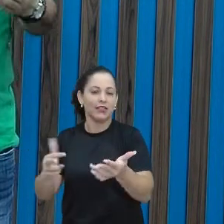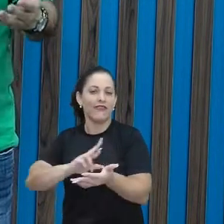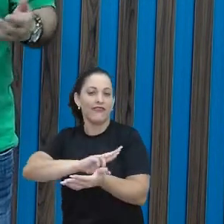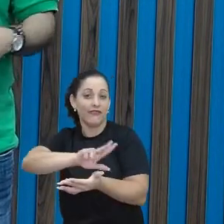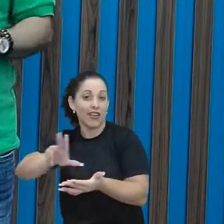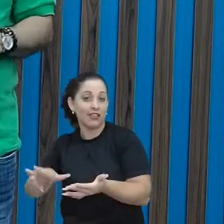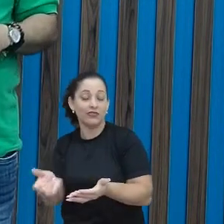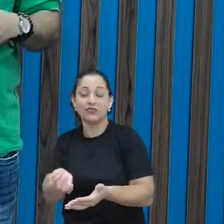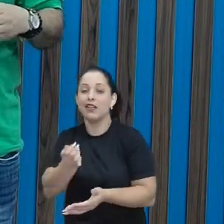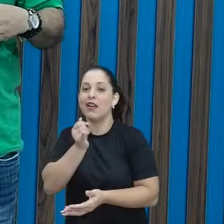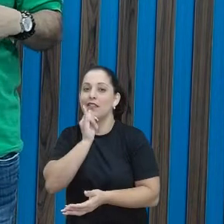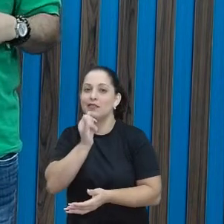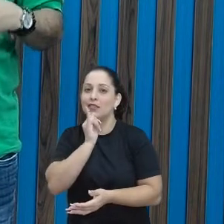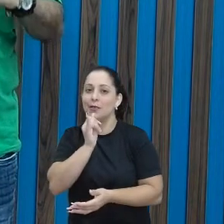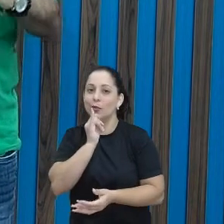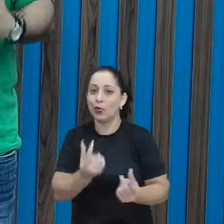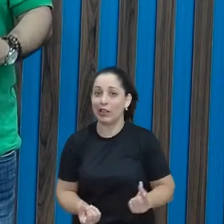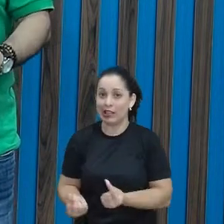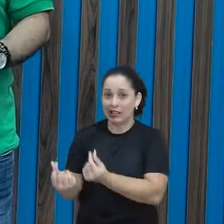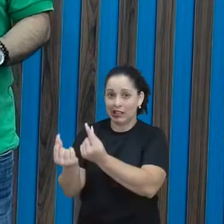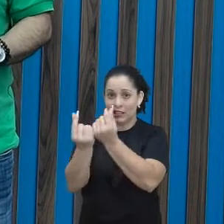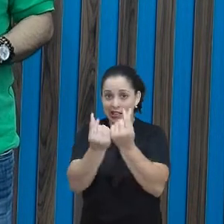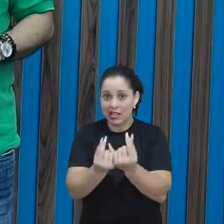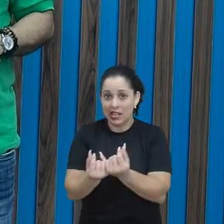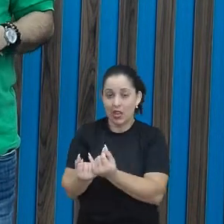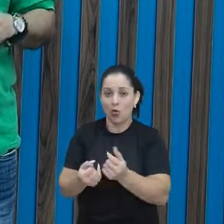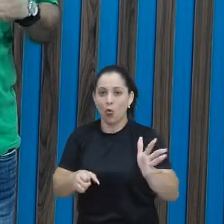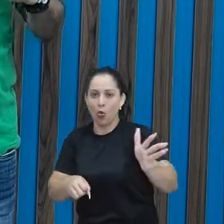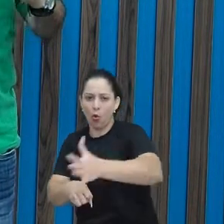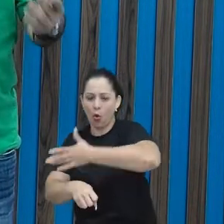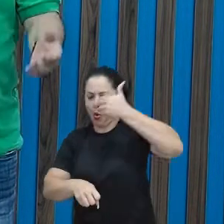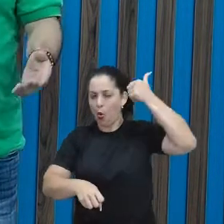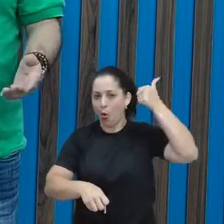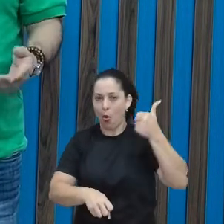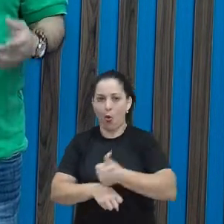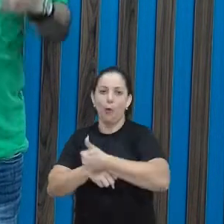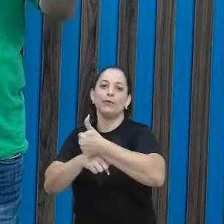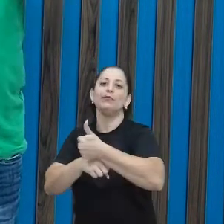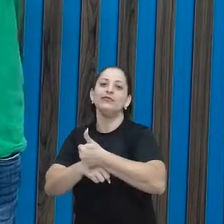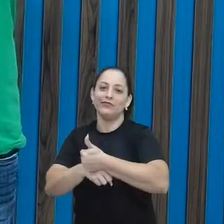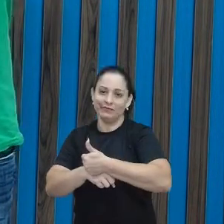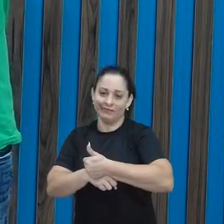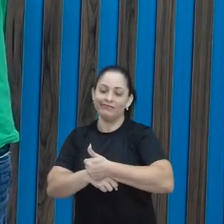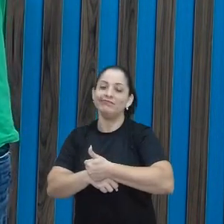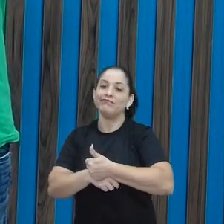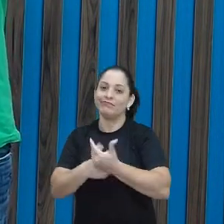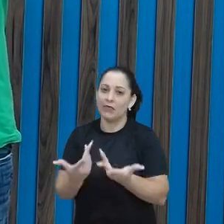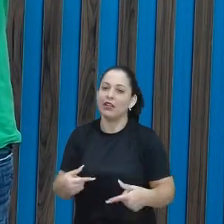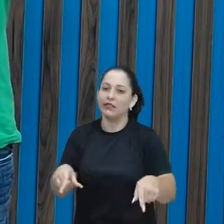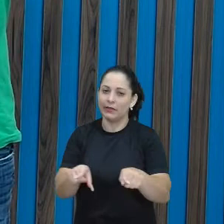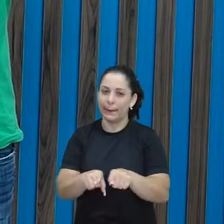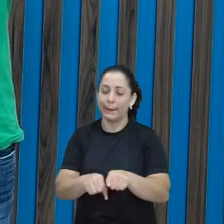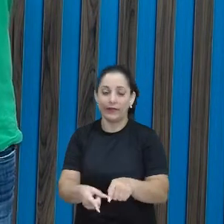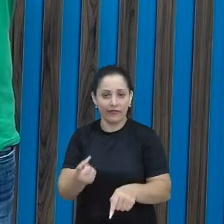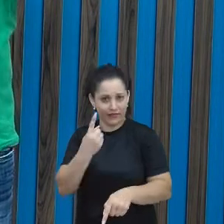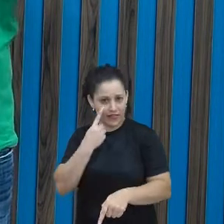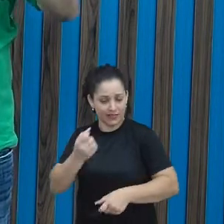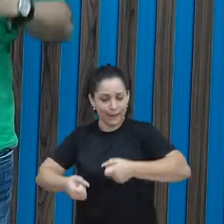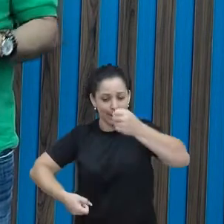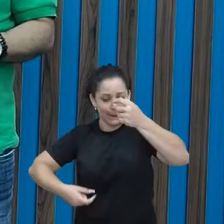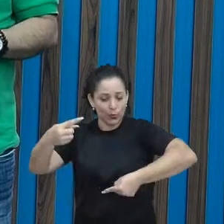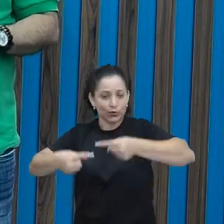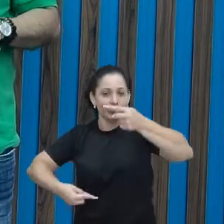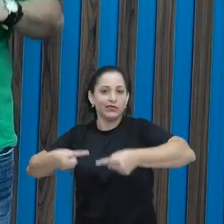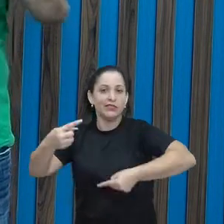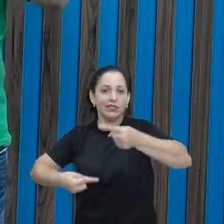delas, por exemplo, financiando golpes de Estado, né, contra determinados países. Então, a gente vai ver essa política imperialista,